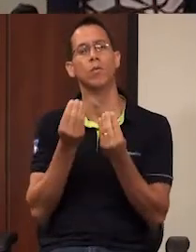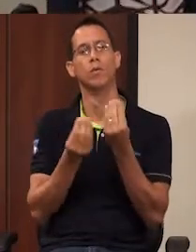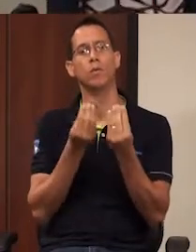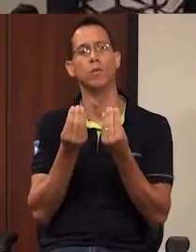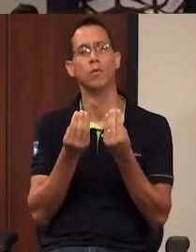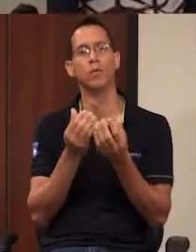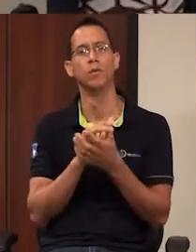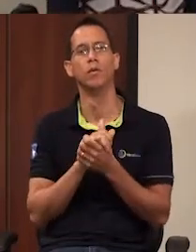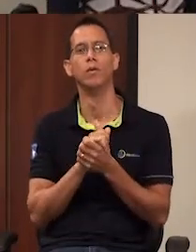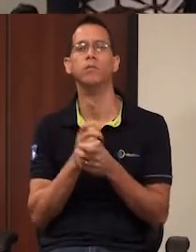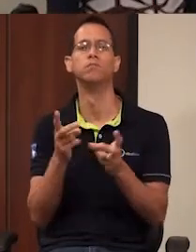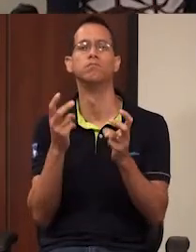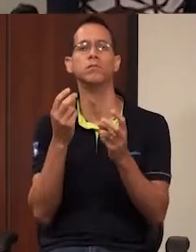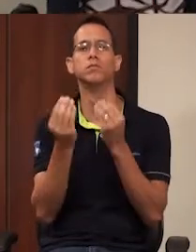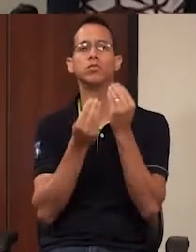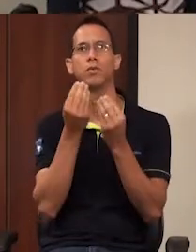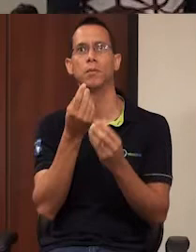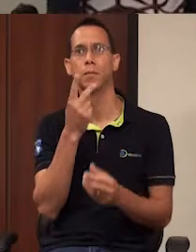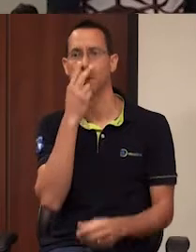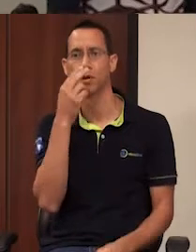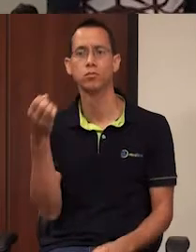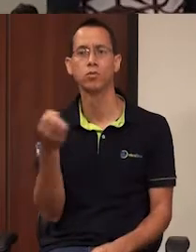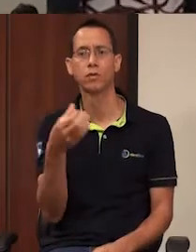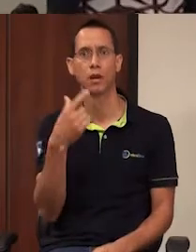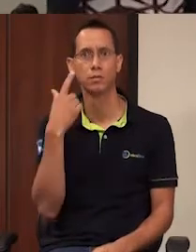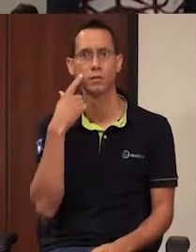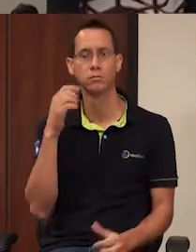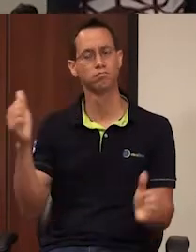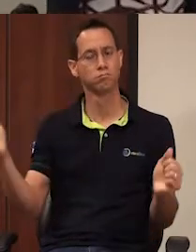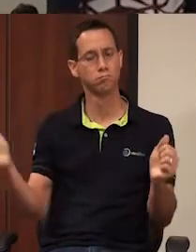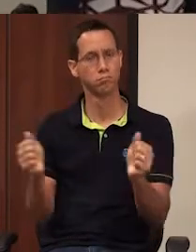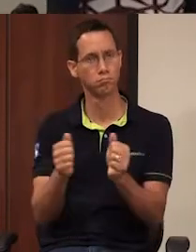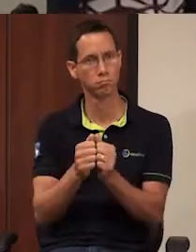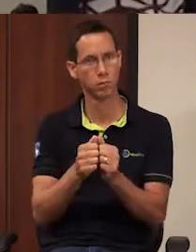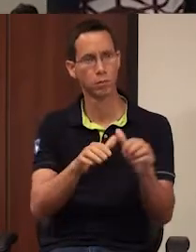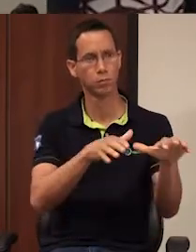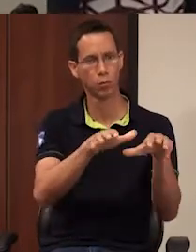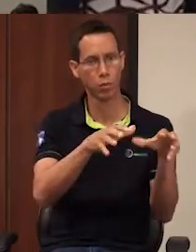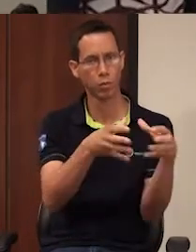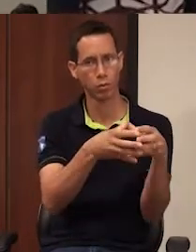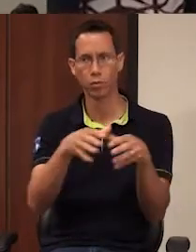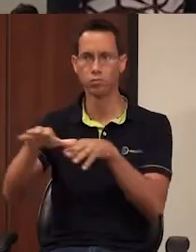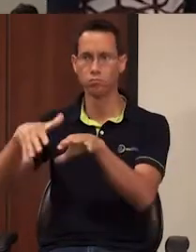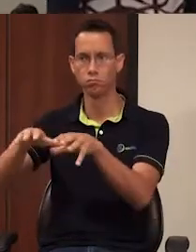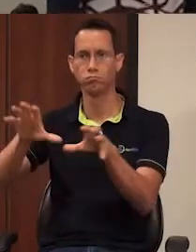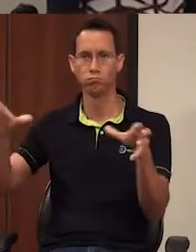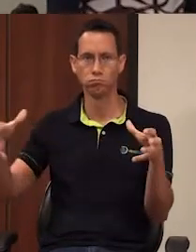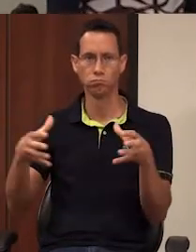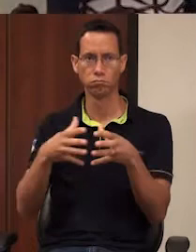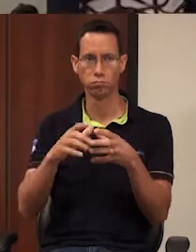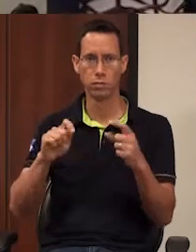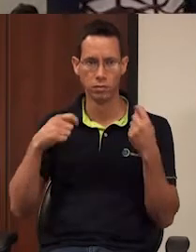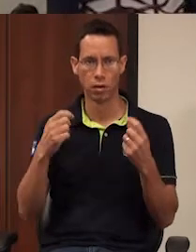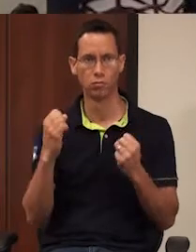eu vou percebendo como uma novidade que acaba aproximando os movimentos e de alguma forma fortalecendo também uma